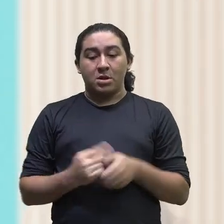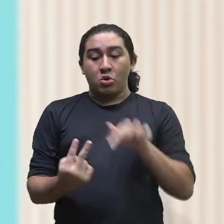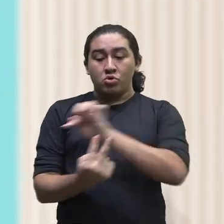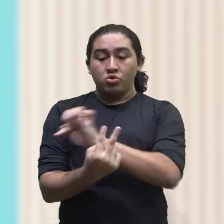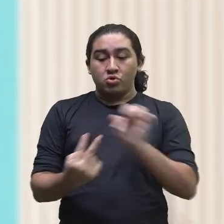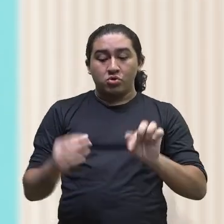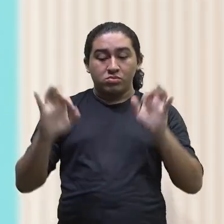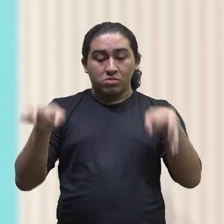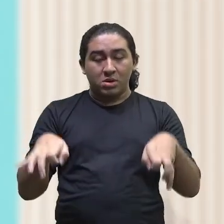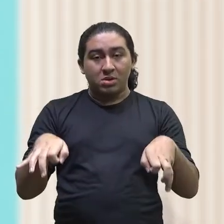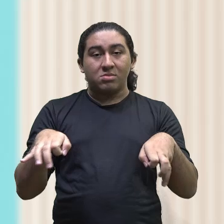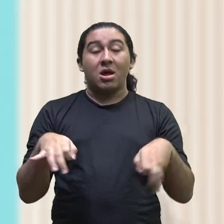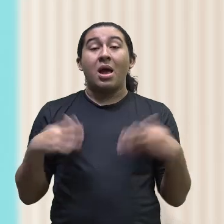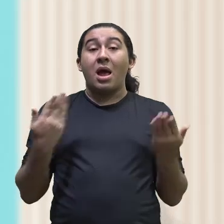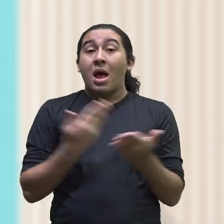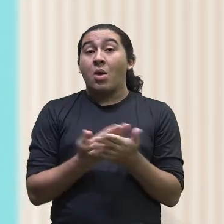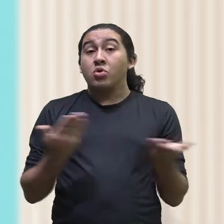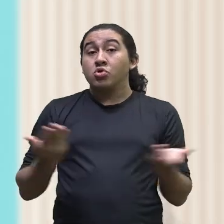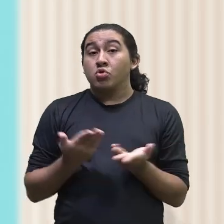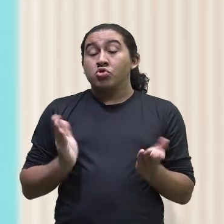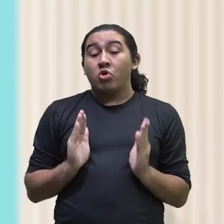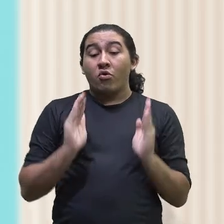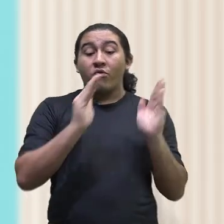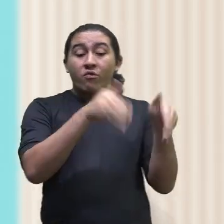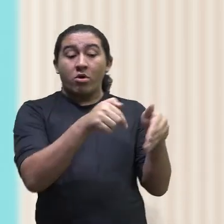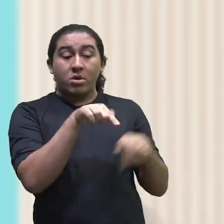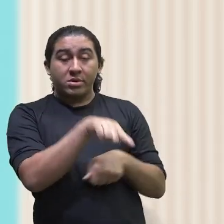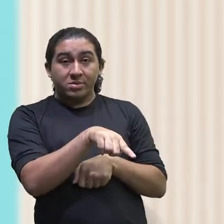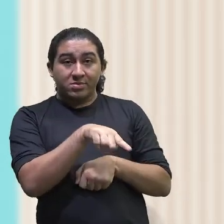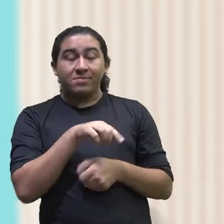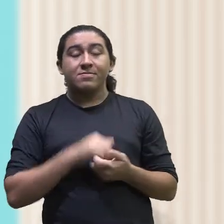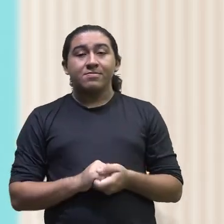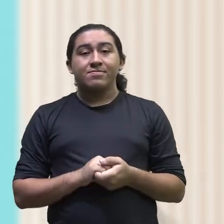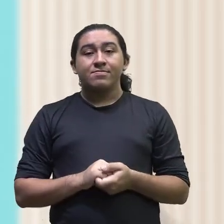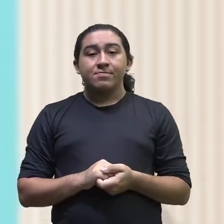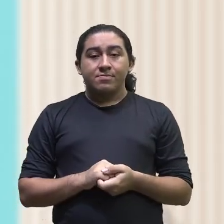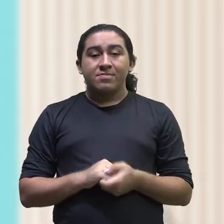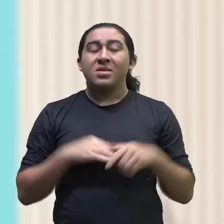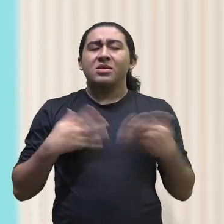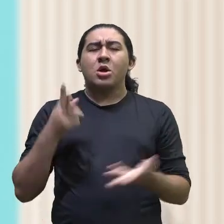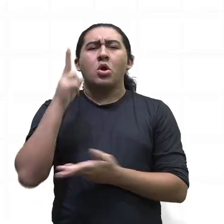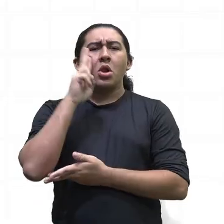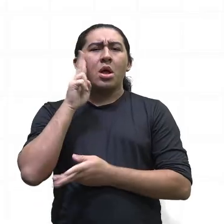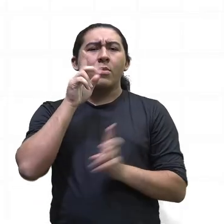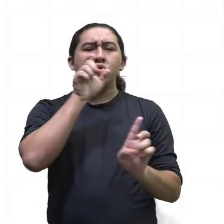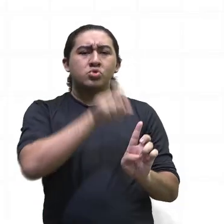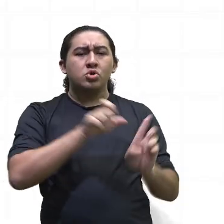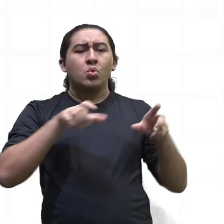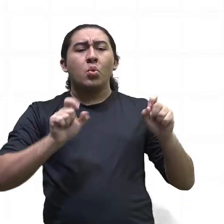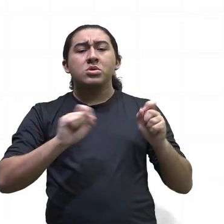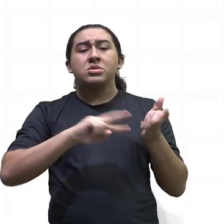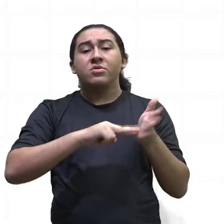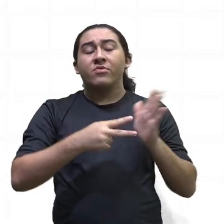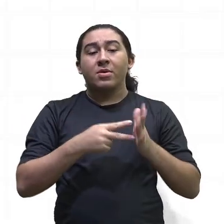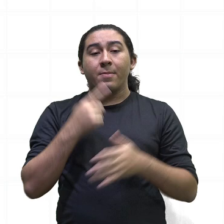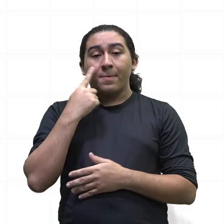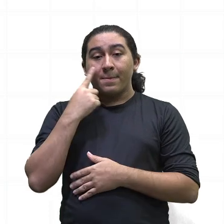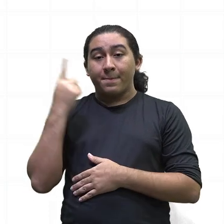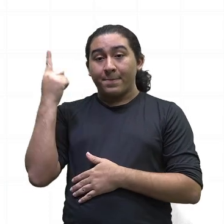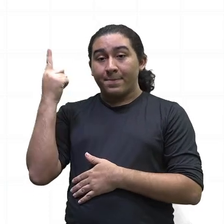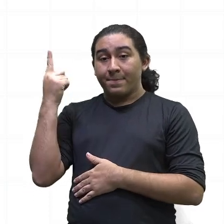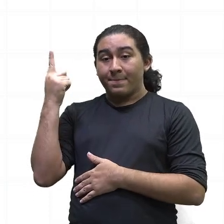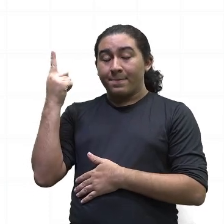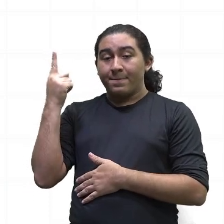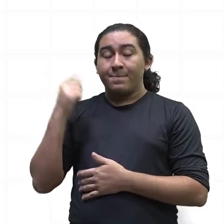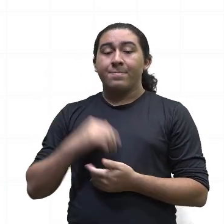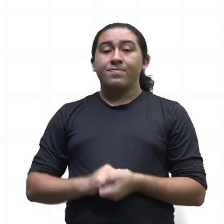predicado. Nossa aula a gente vai focar no sujeito. Então, vamos lembrar aí o que é sujeito. Olha só. O sujeito da